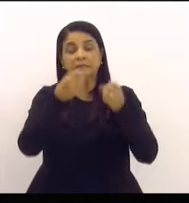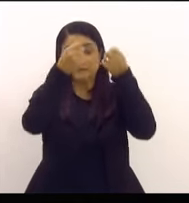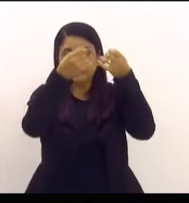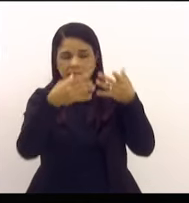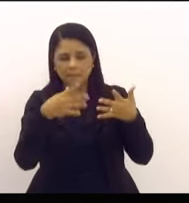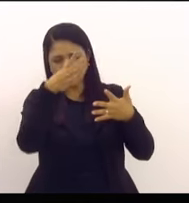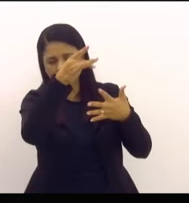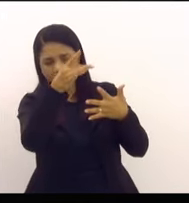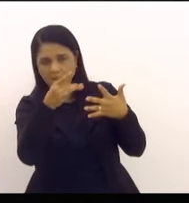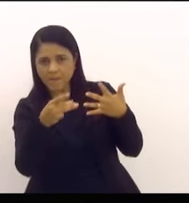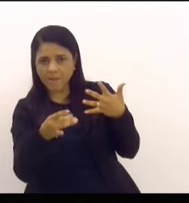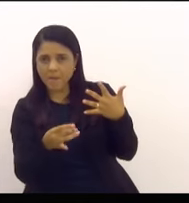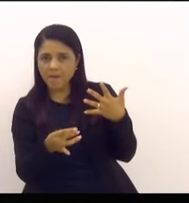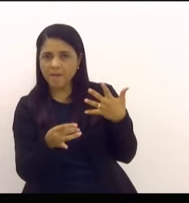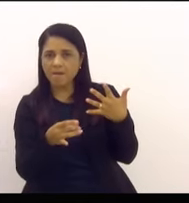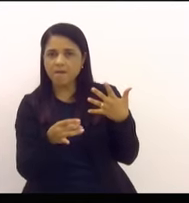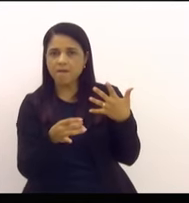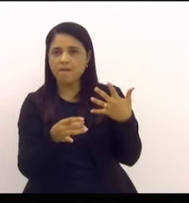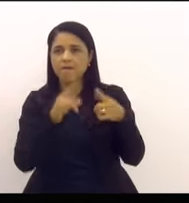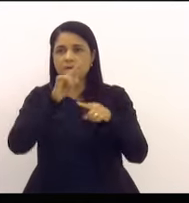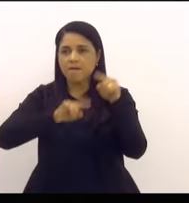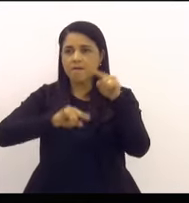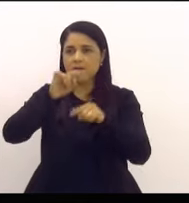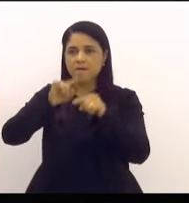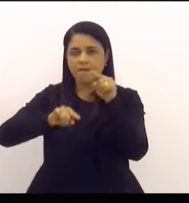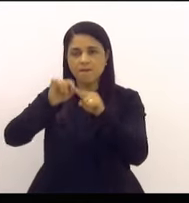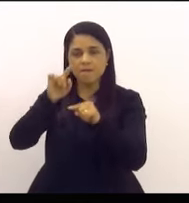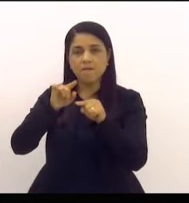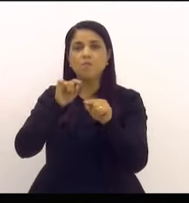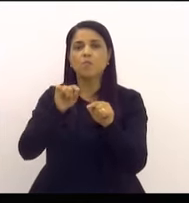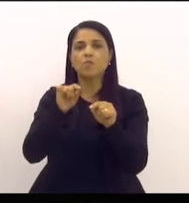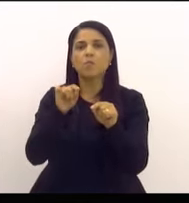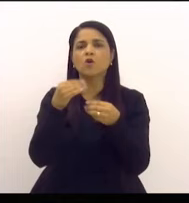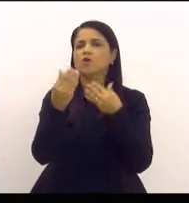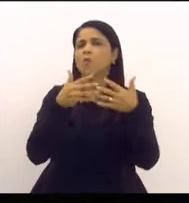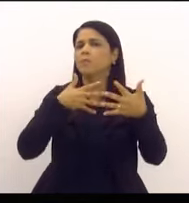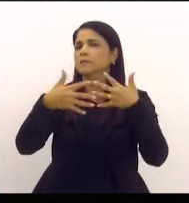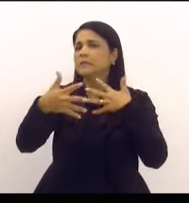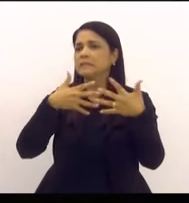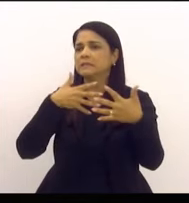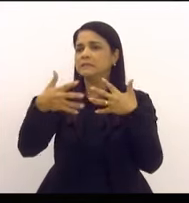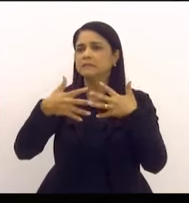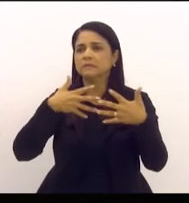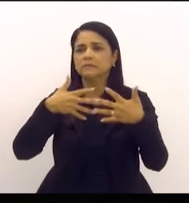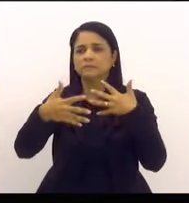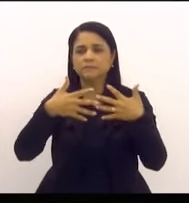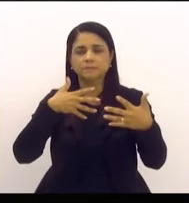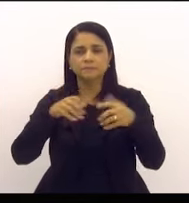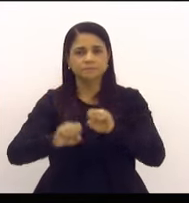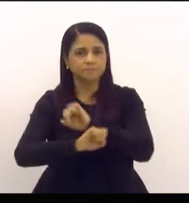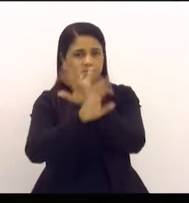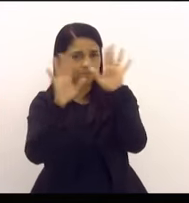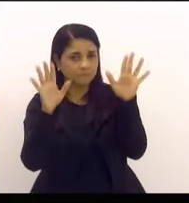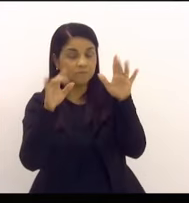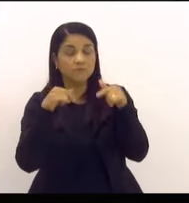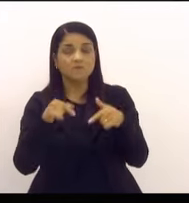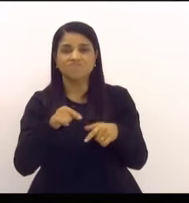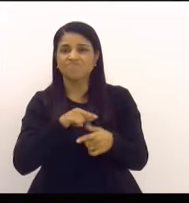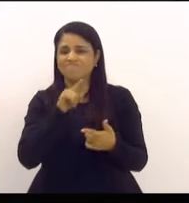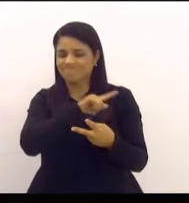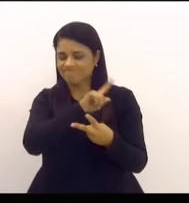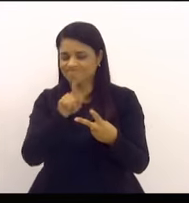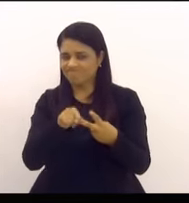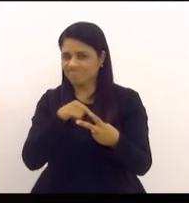descrito as ferramentas, os dispositivos de transparência. Segundo, não está claro, embora tenha